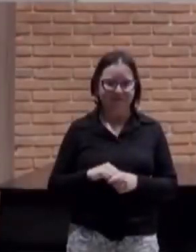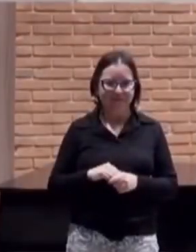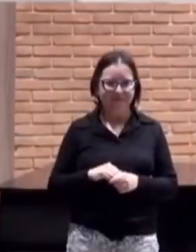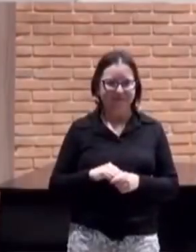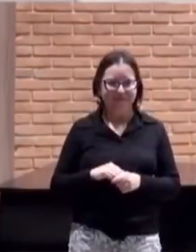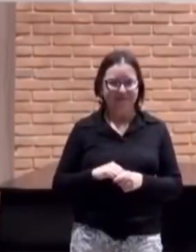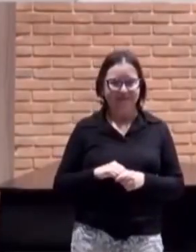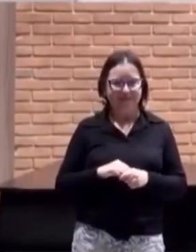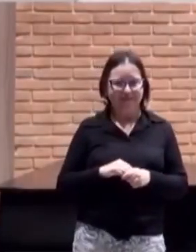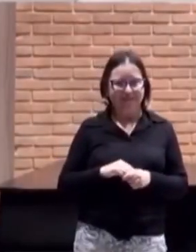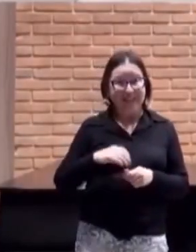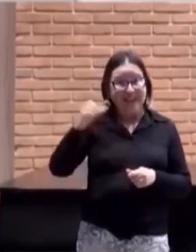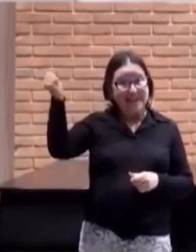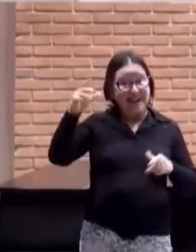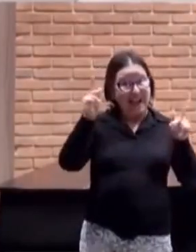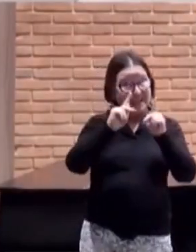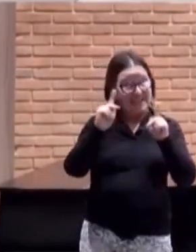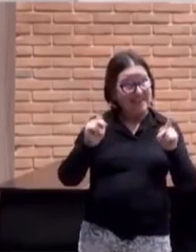Graça e paz, meus irmãos.